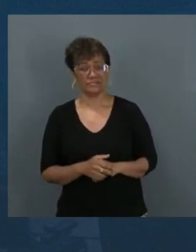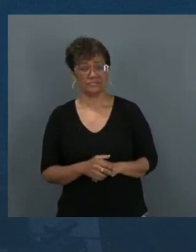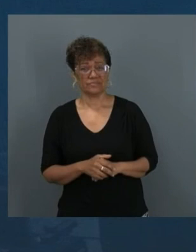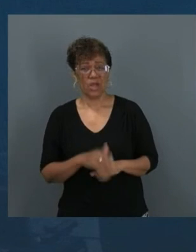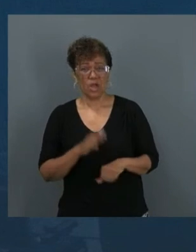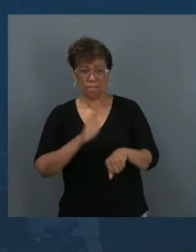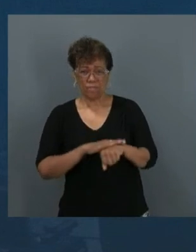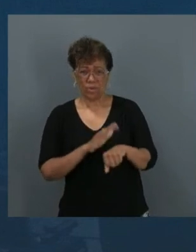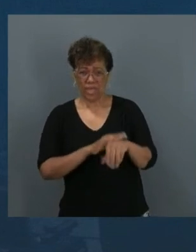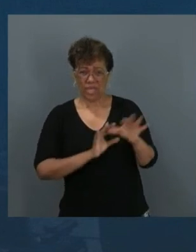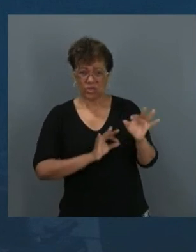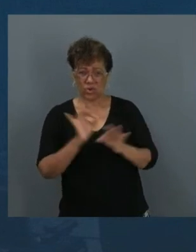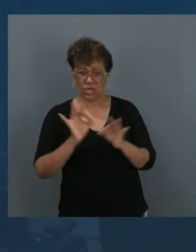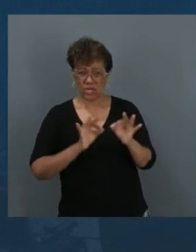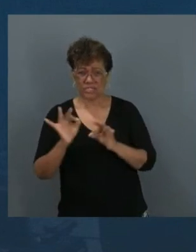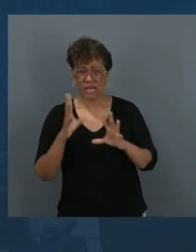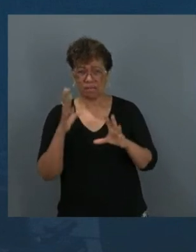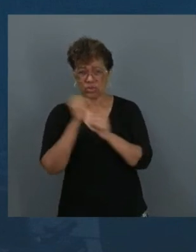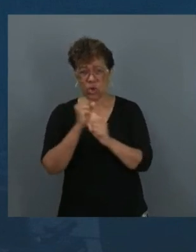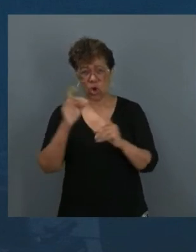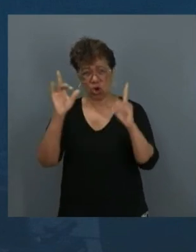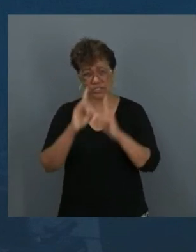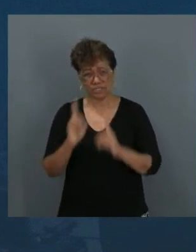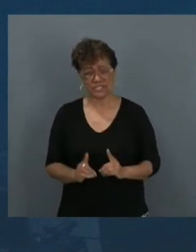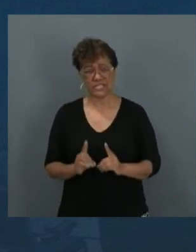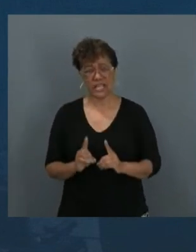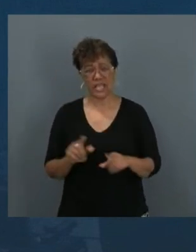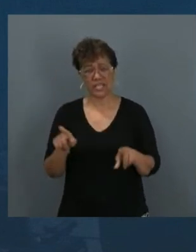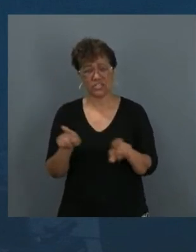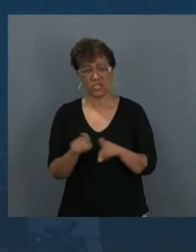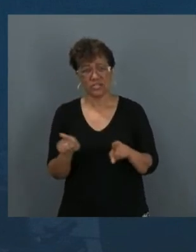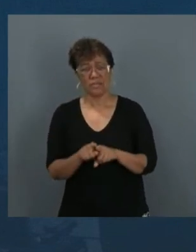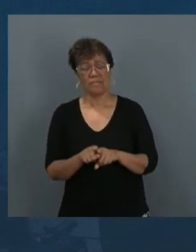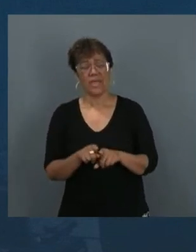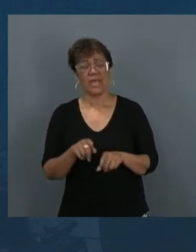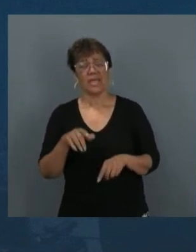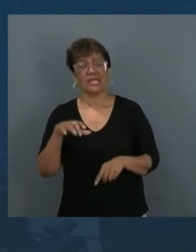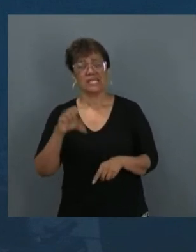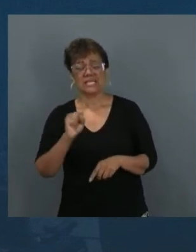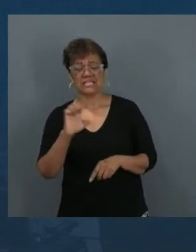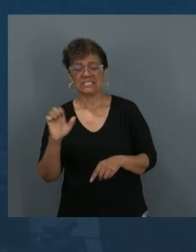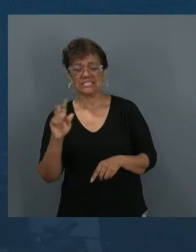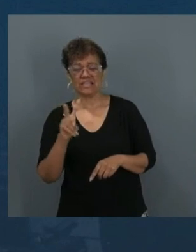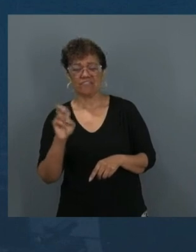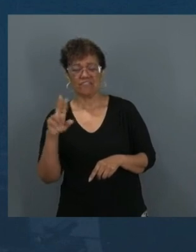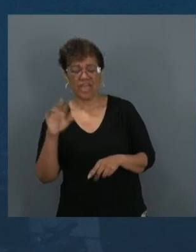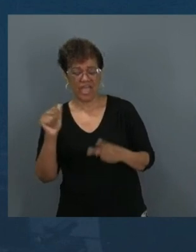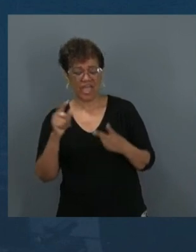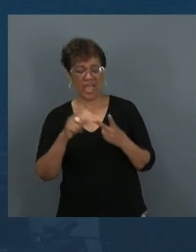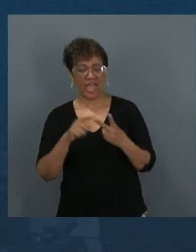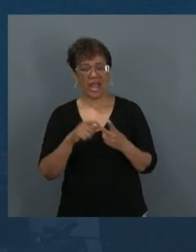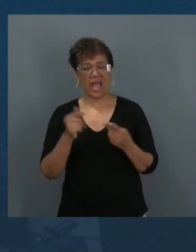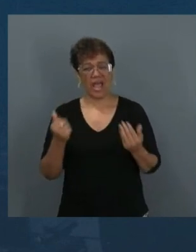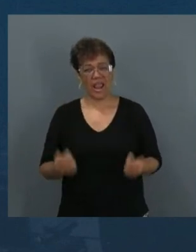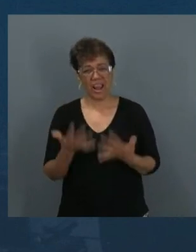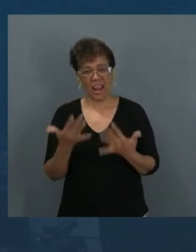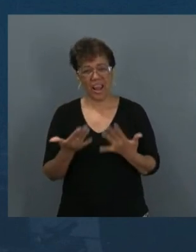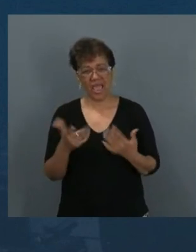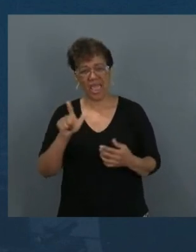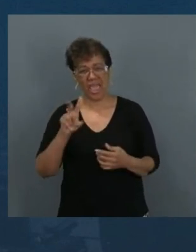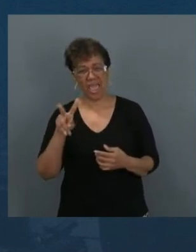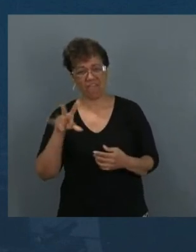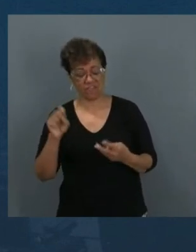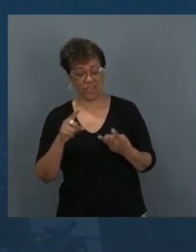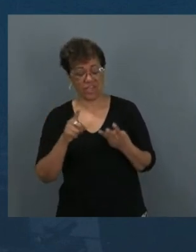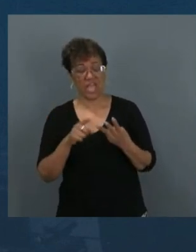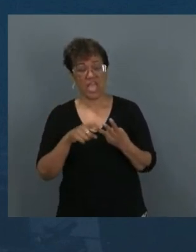escalonamos as deficiências em severa, em leve, em moderada, nunca isso